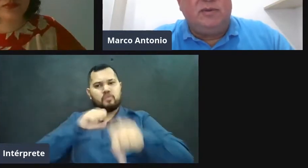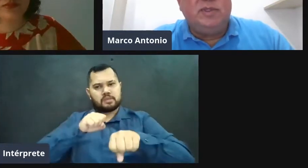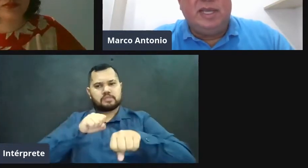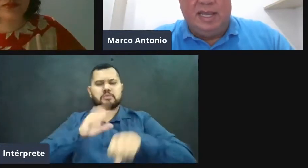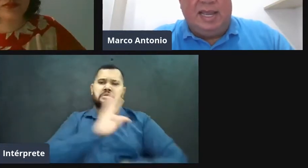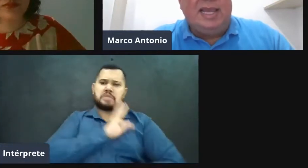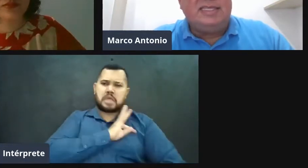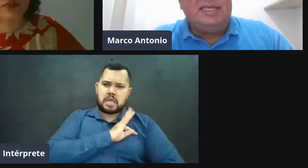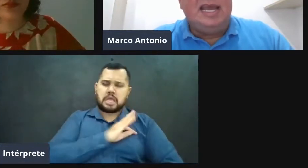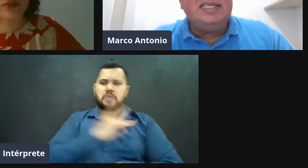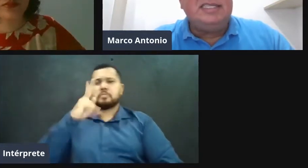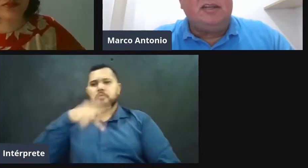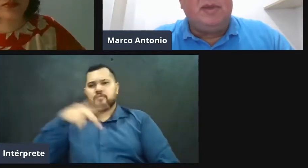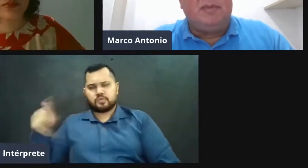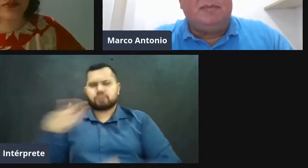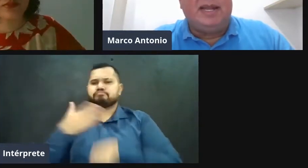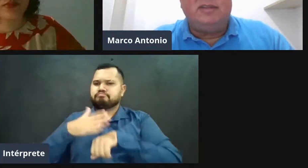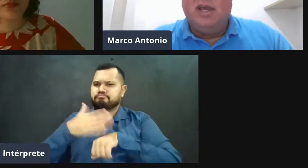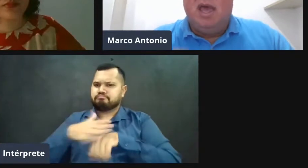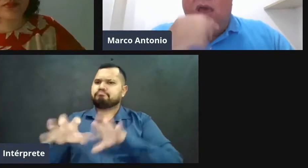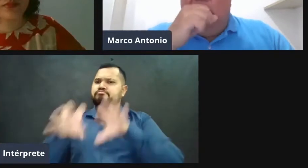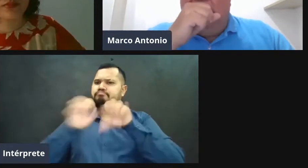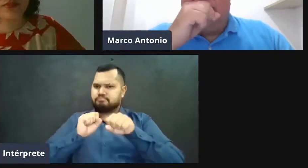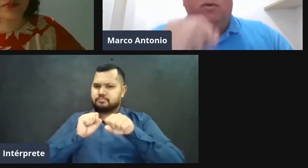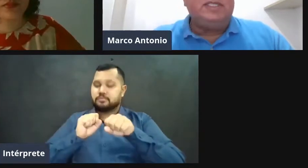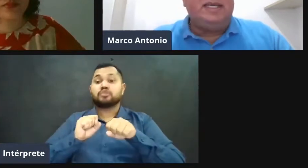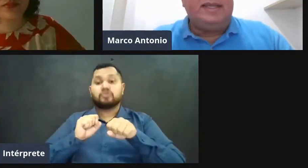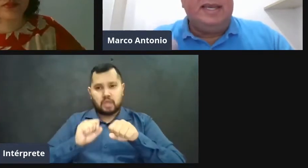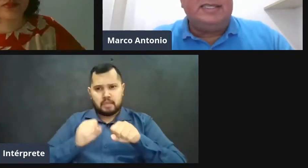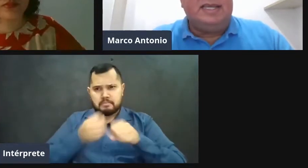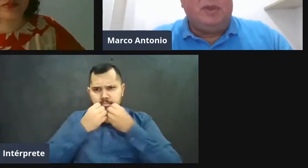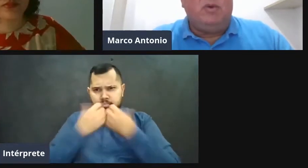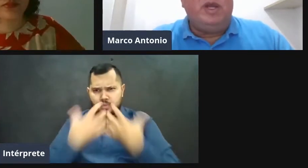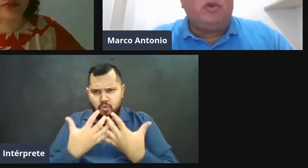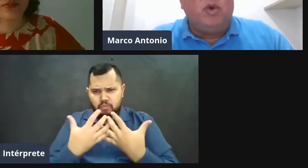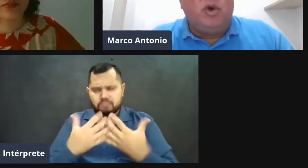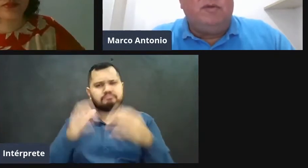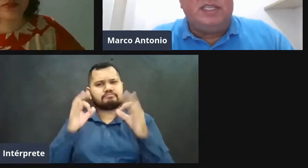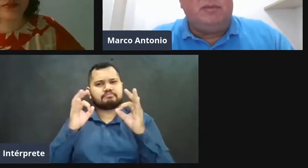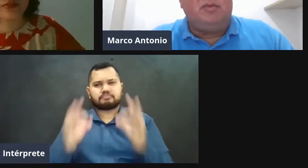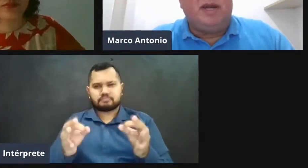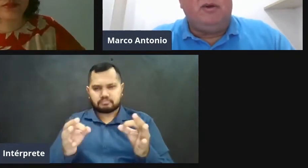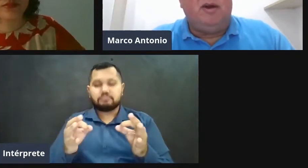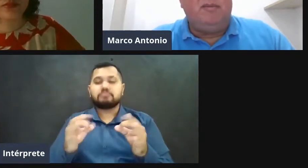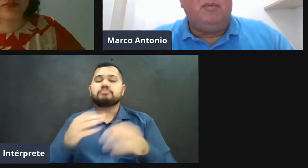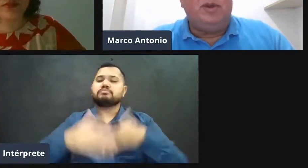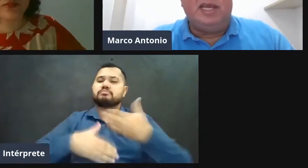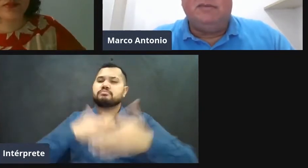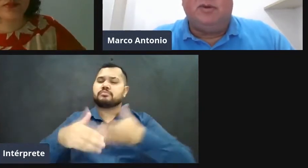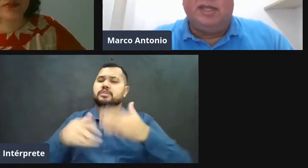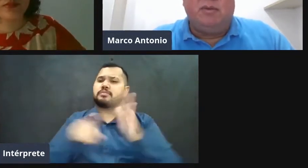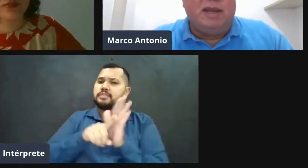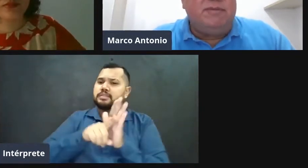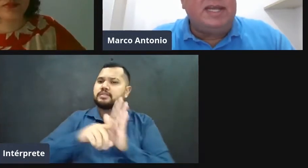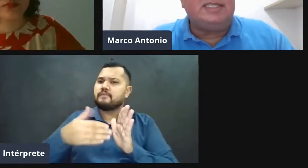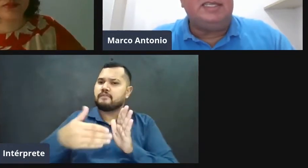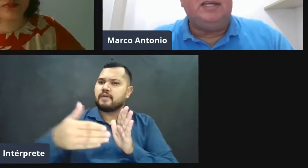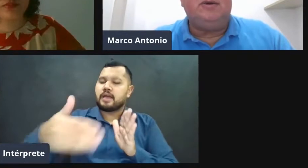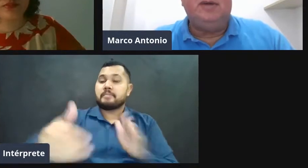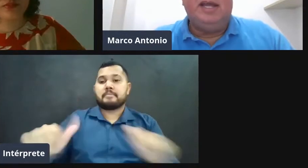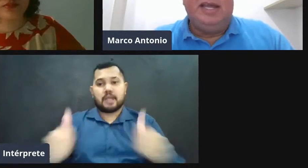como técnicos. Eles estando bem preparados, com certeza, o retorno vai ser muito maior, porque eles vão